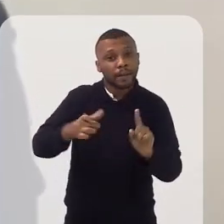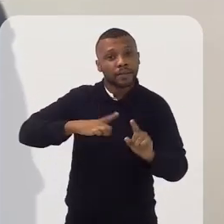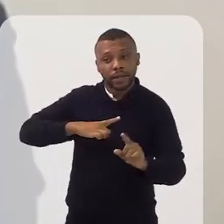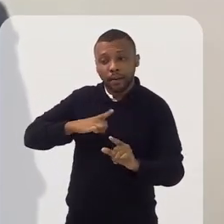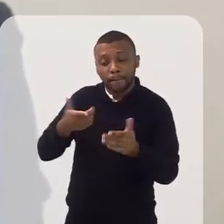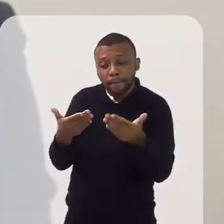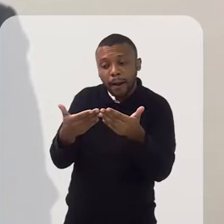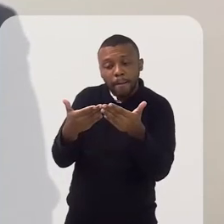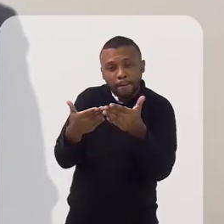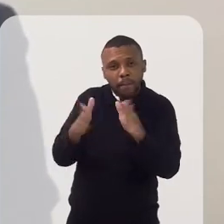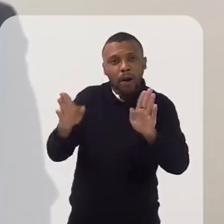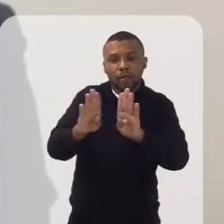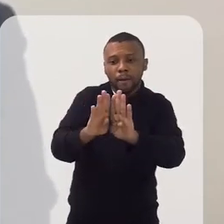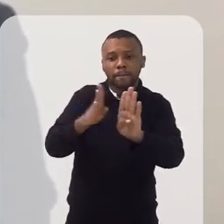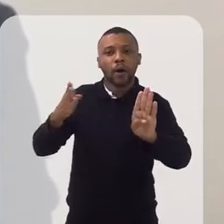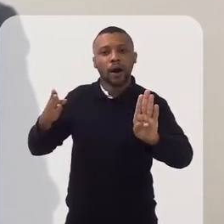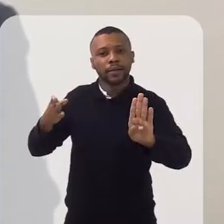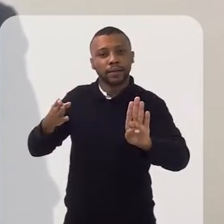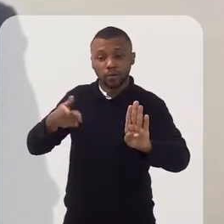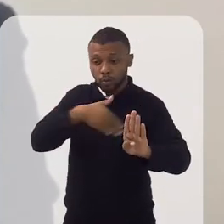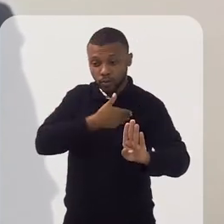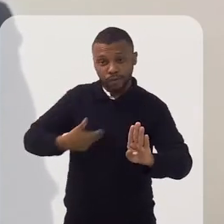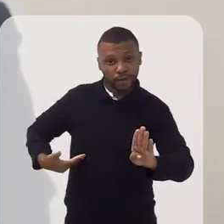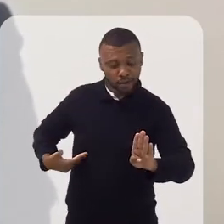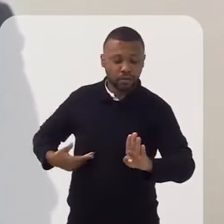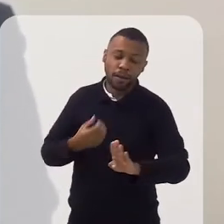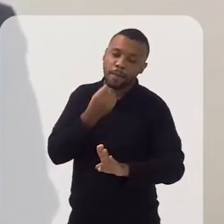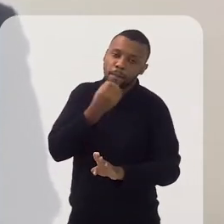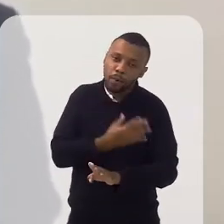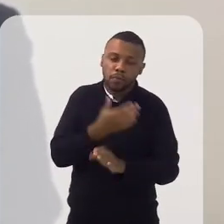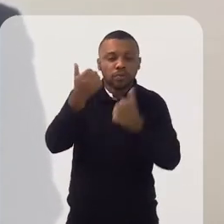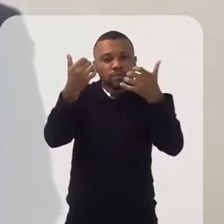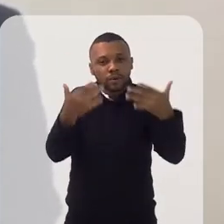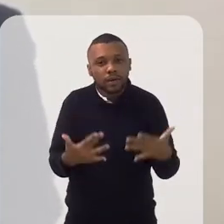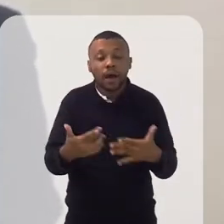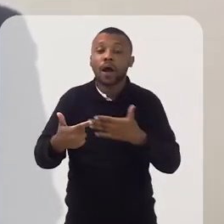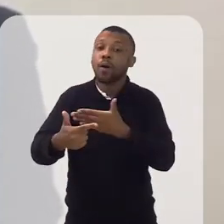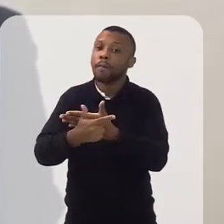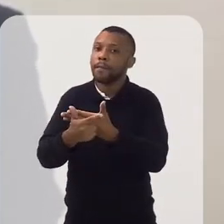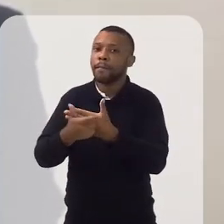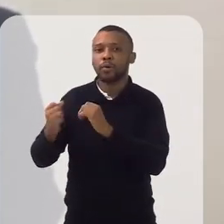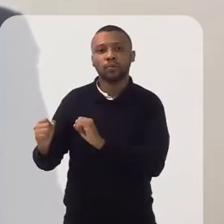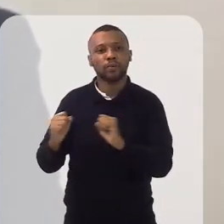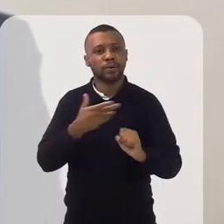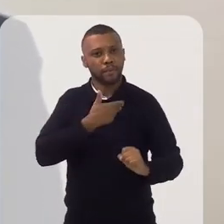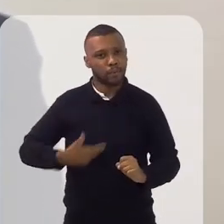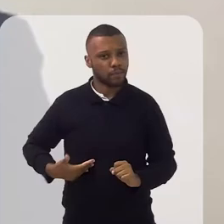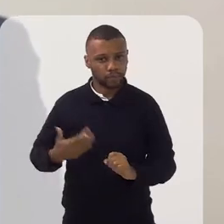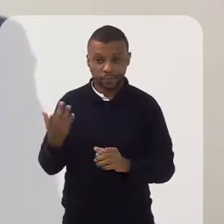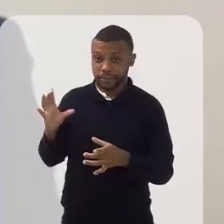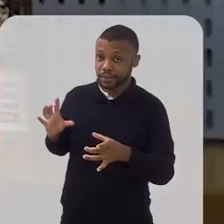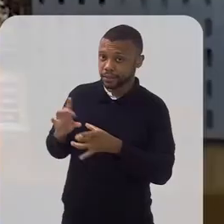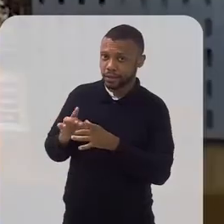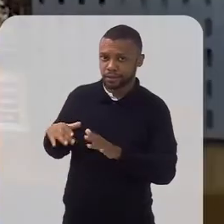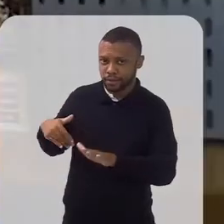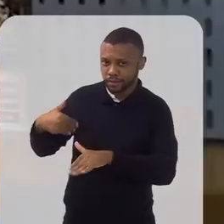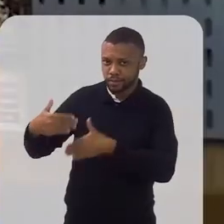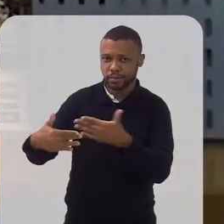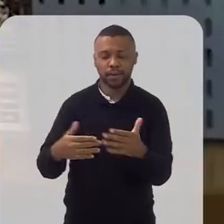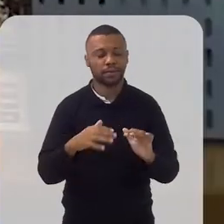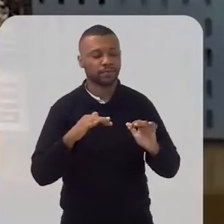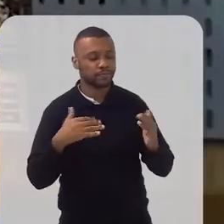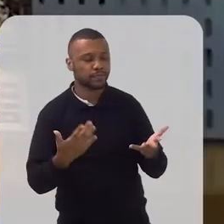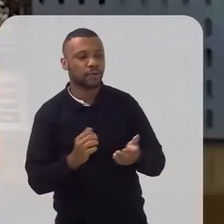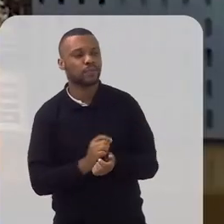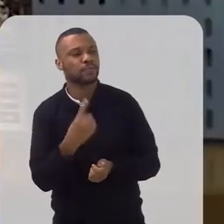aberta para outras instituições também agirem, próprio governo, né? E aí é bom falar do papel do poder público nesse processo. Vamos lá. Eu acho que a